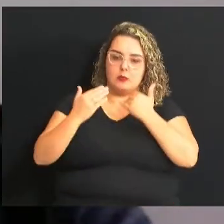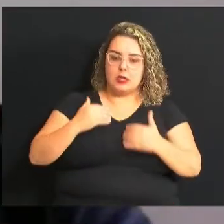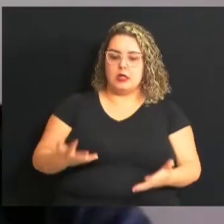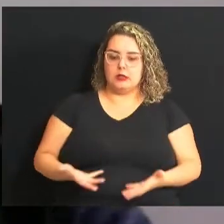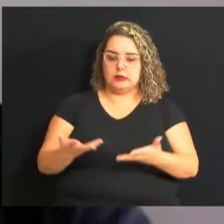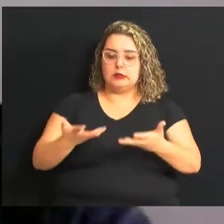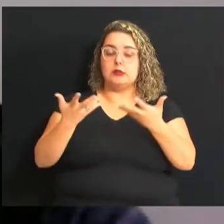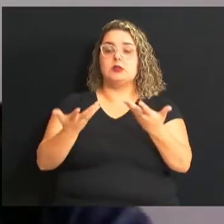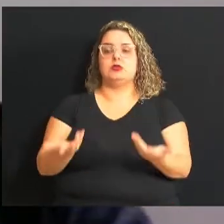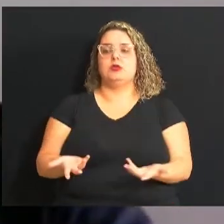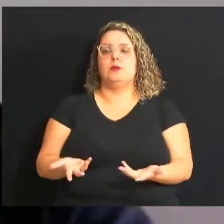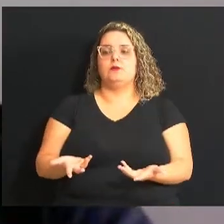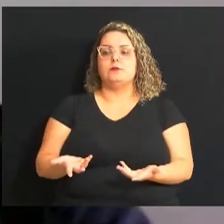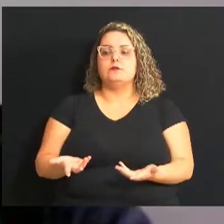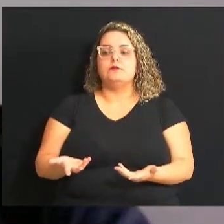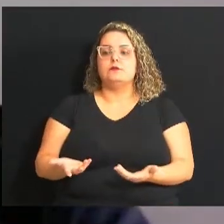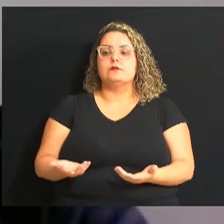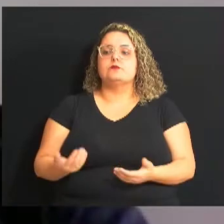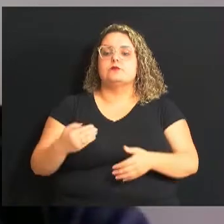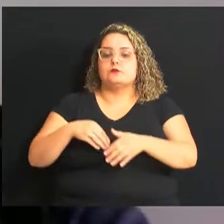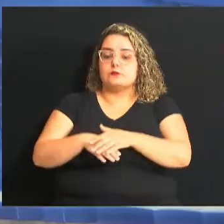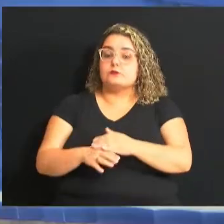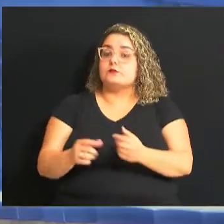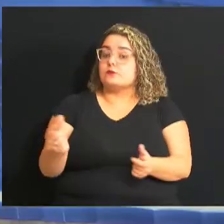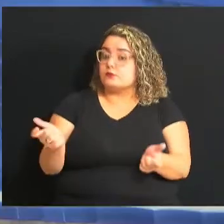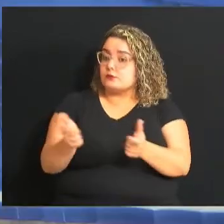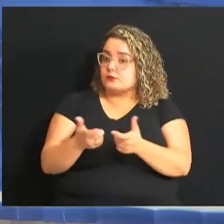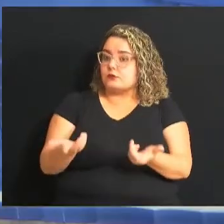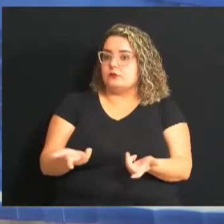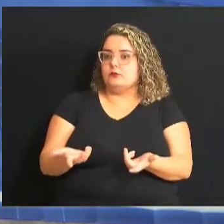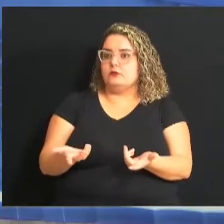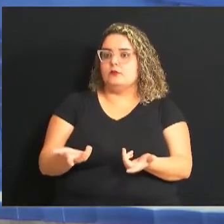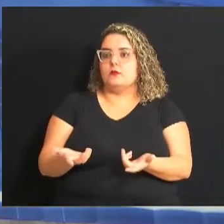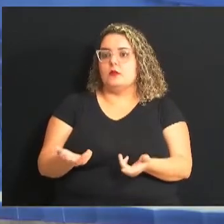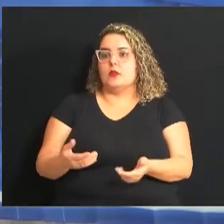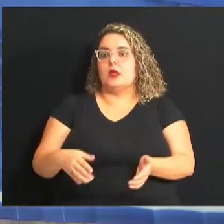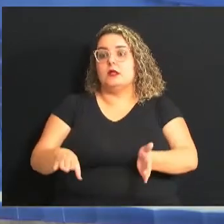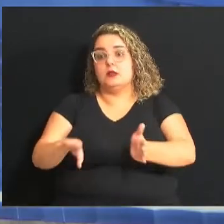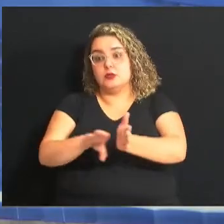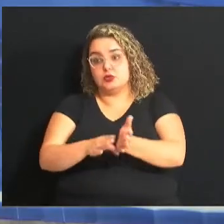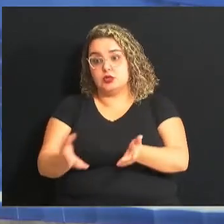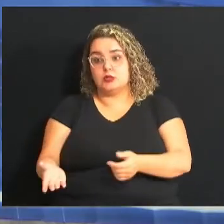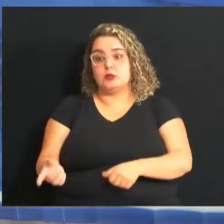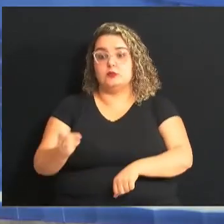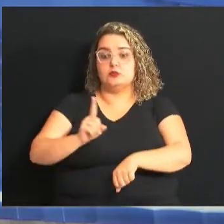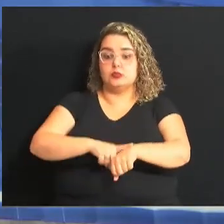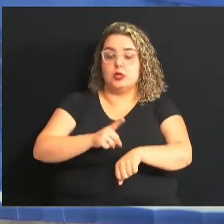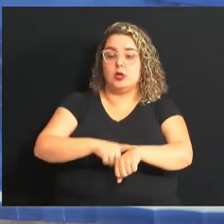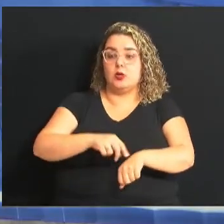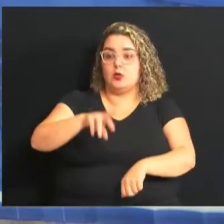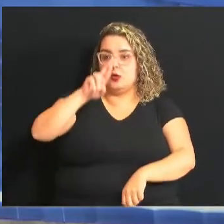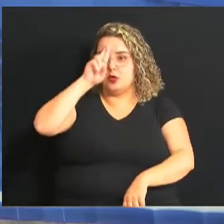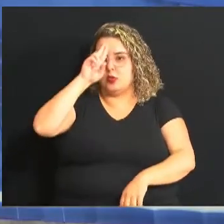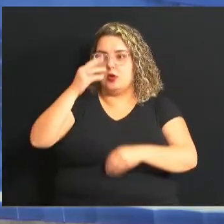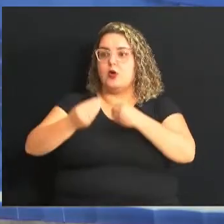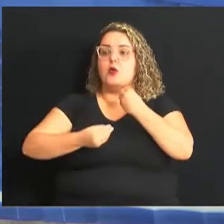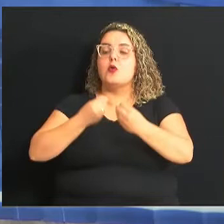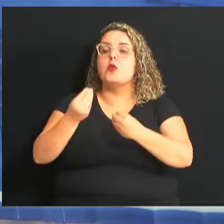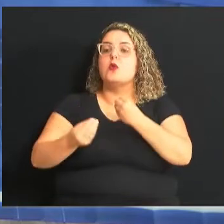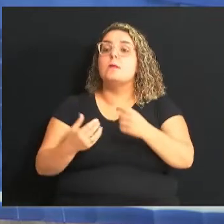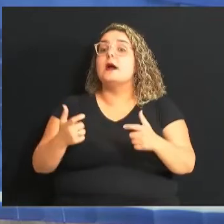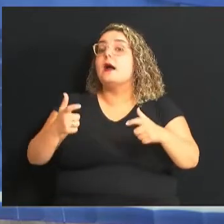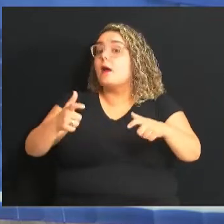então o estoque é menor. Então chegamos na hora do almoço, né? Como que deve ser